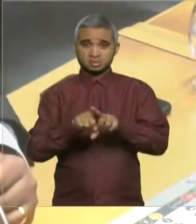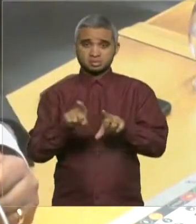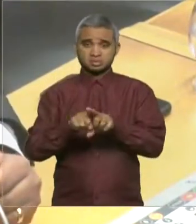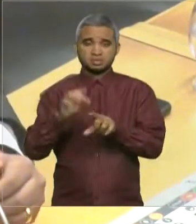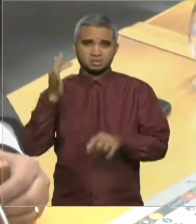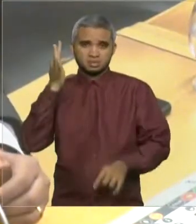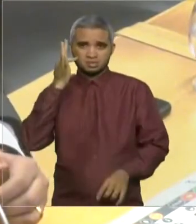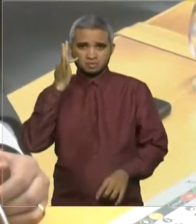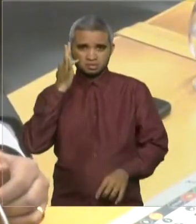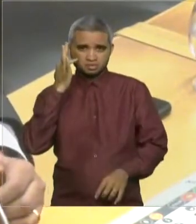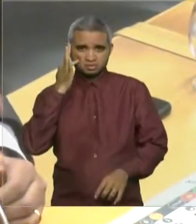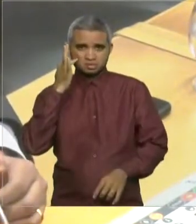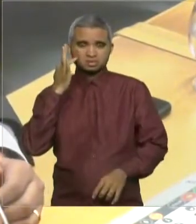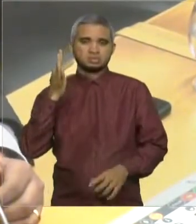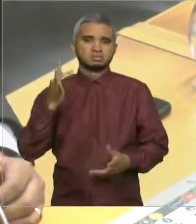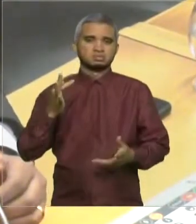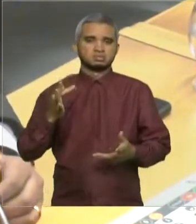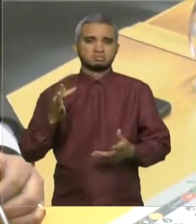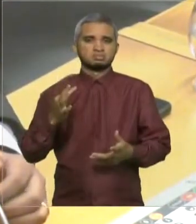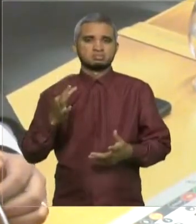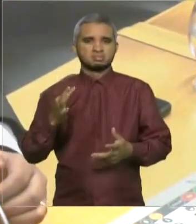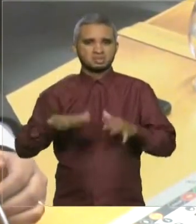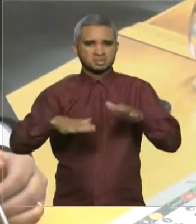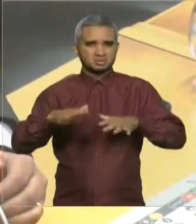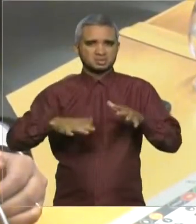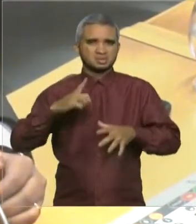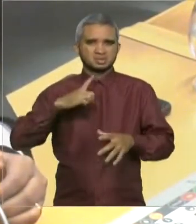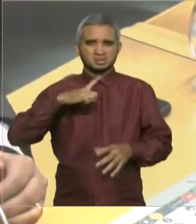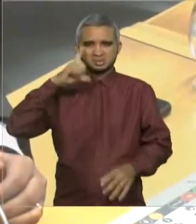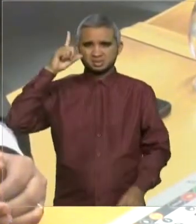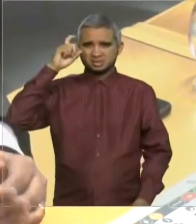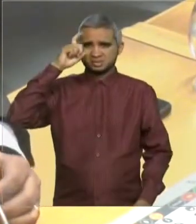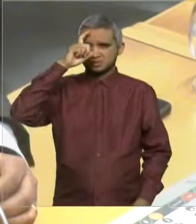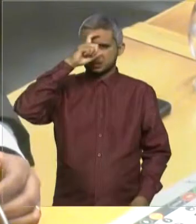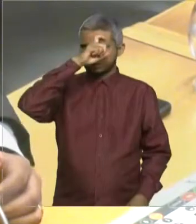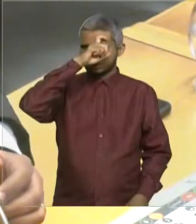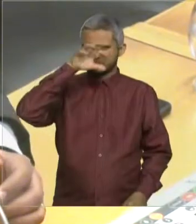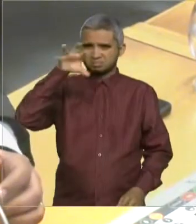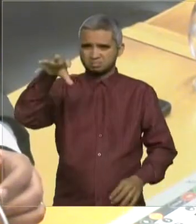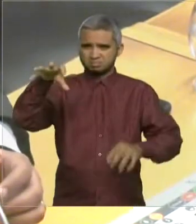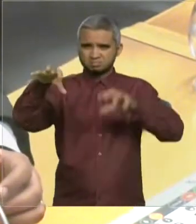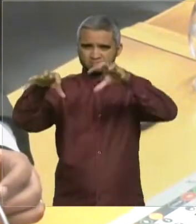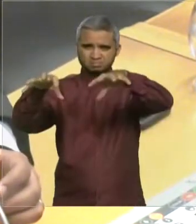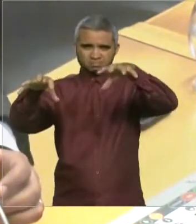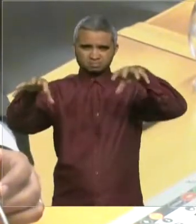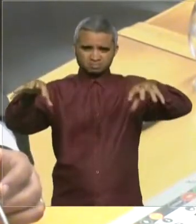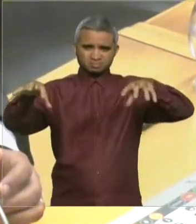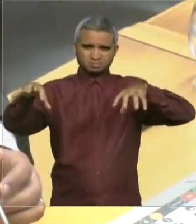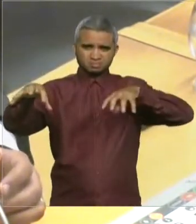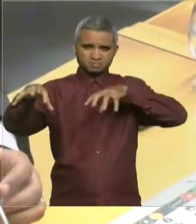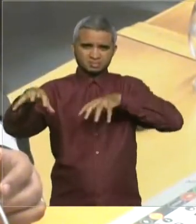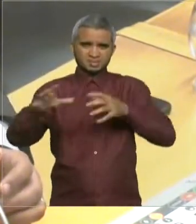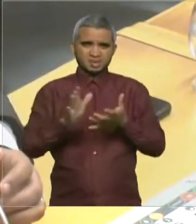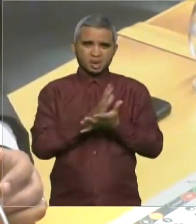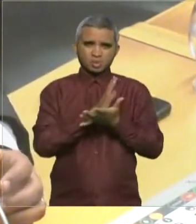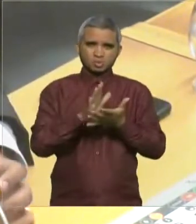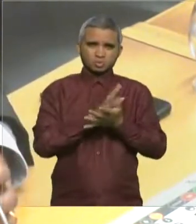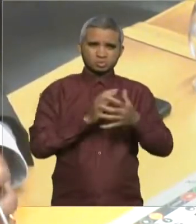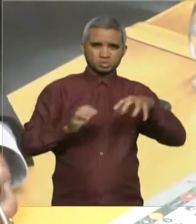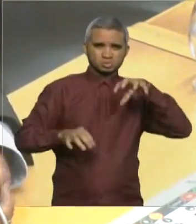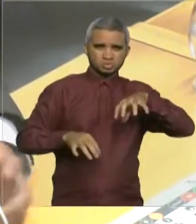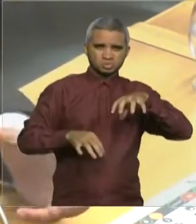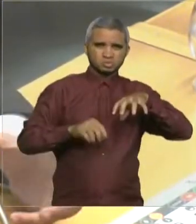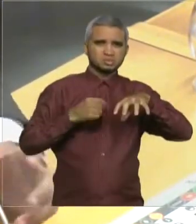estruturada com muita sobreposição em algumas regiões e vazio assistencial em outras regiões.